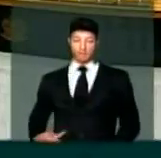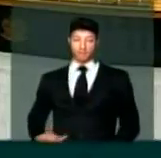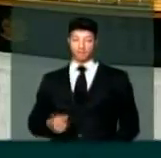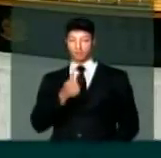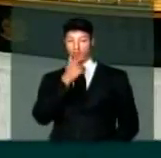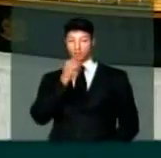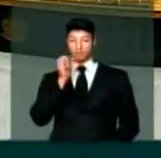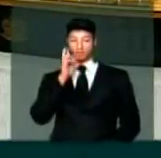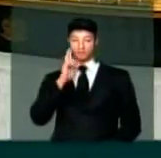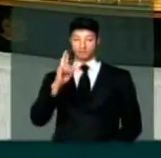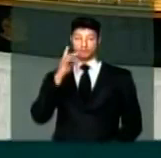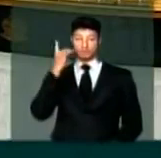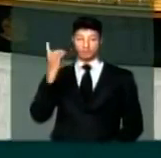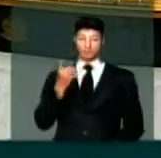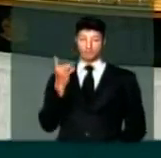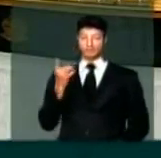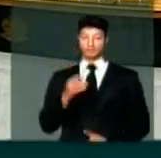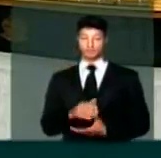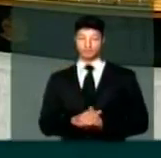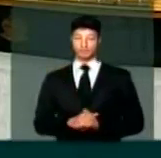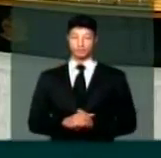senhoras e senhores deputados,